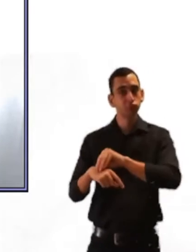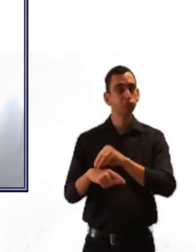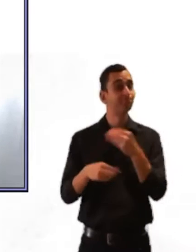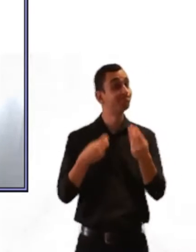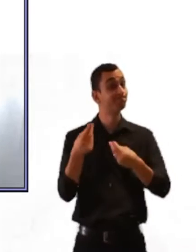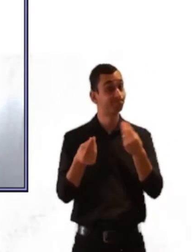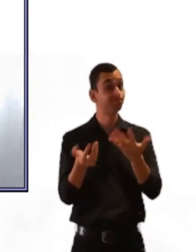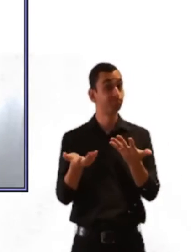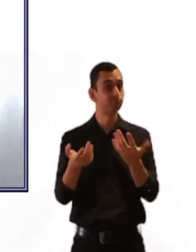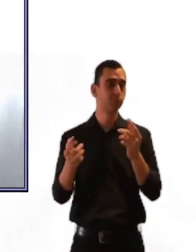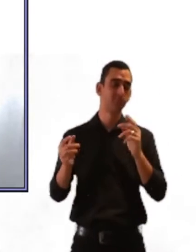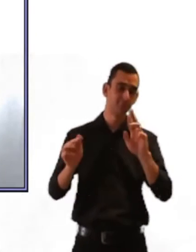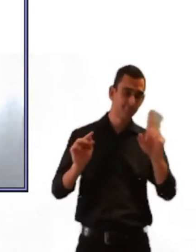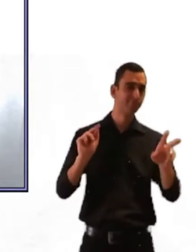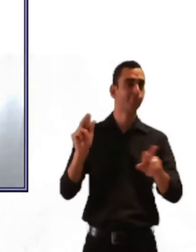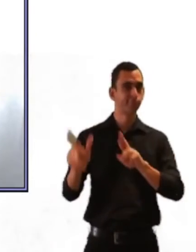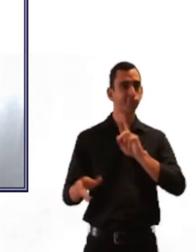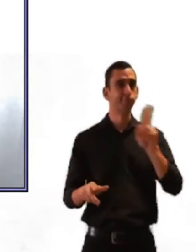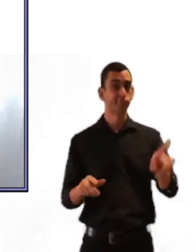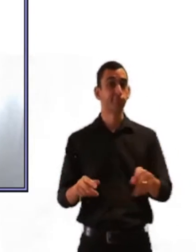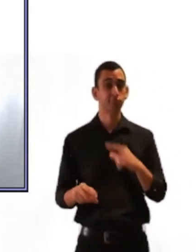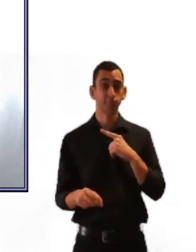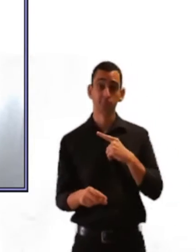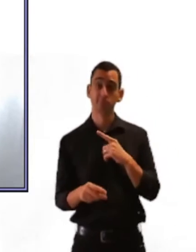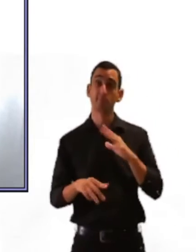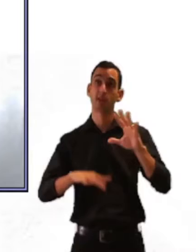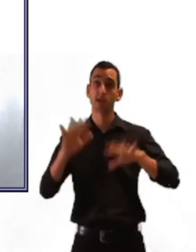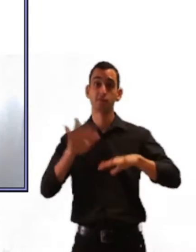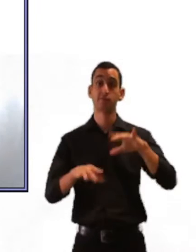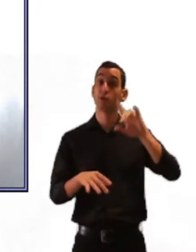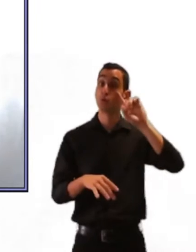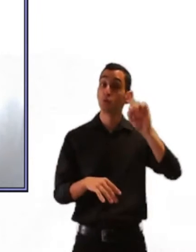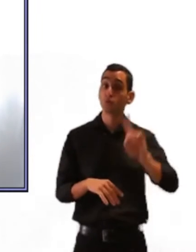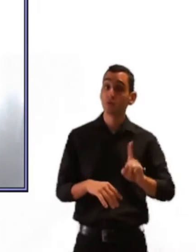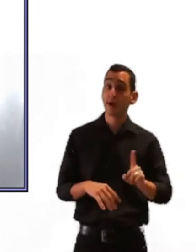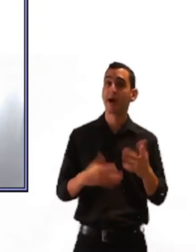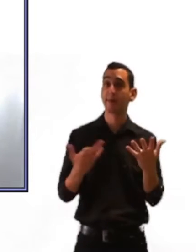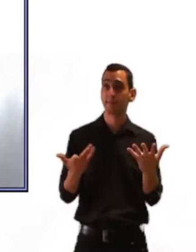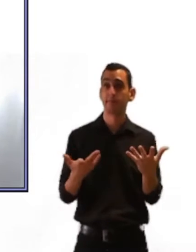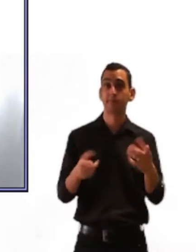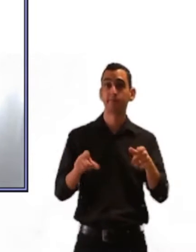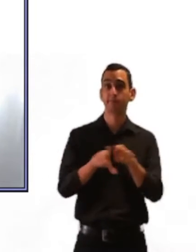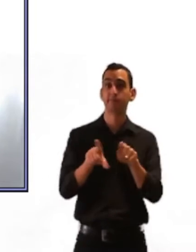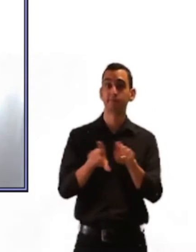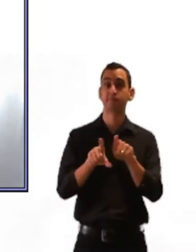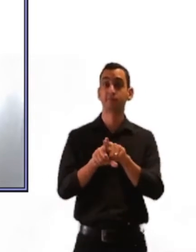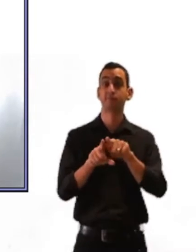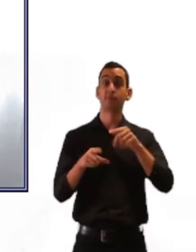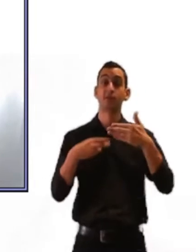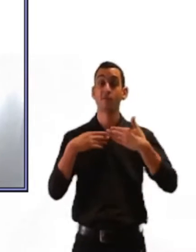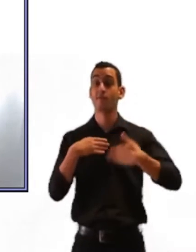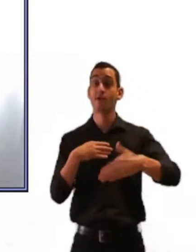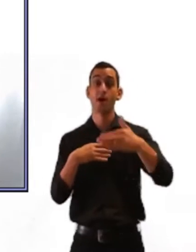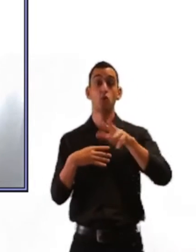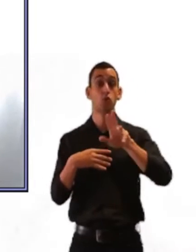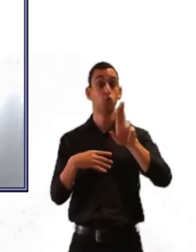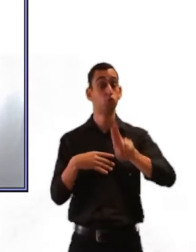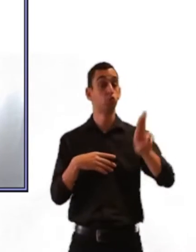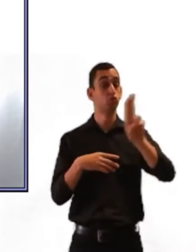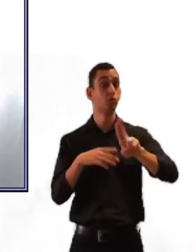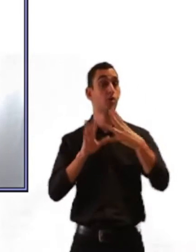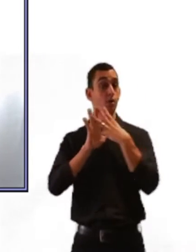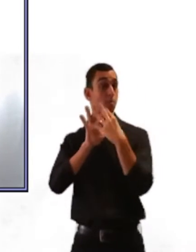como há às vezes sem saber, né, a pessoa sem saber, ela está se utilizando de um determinado modelo